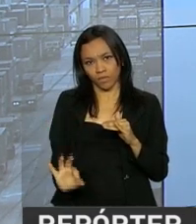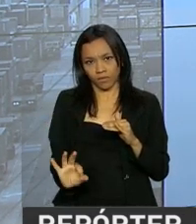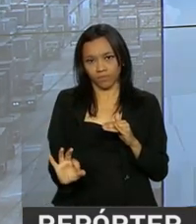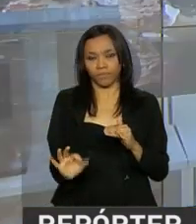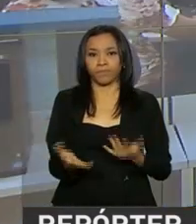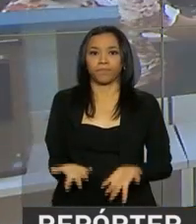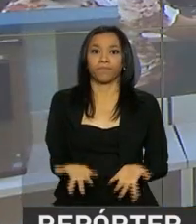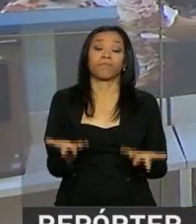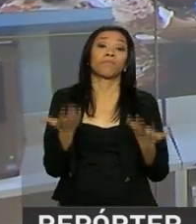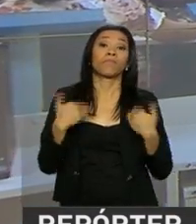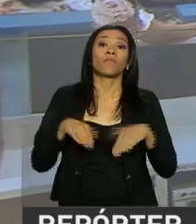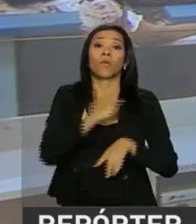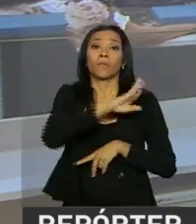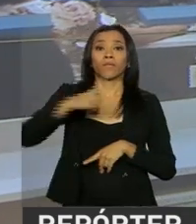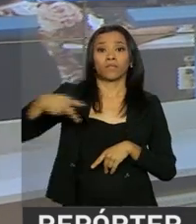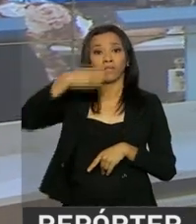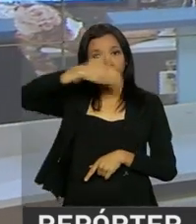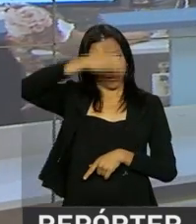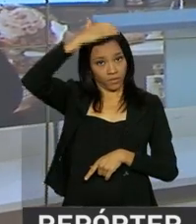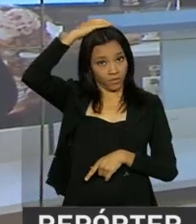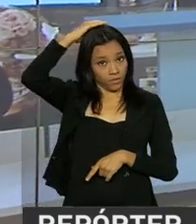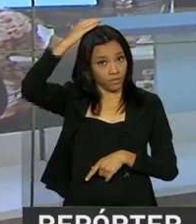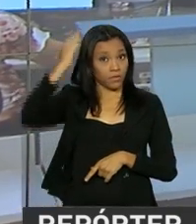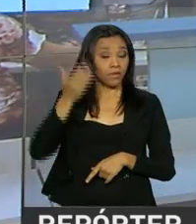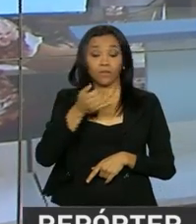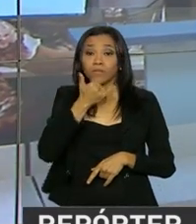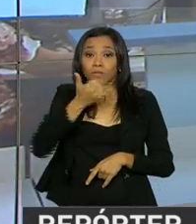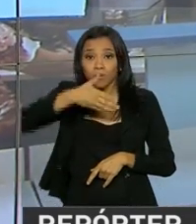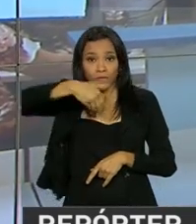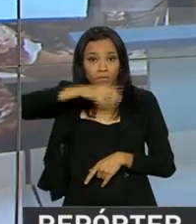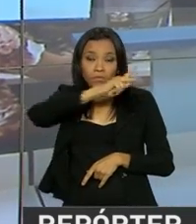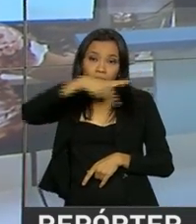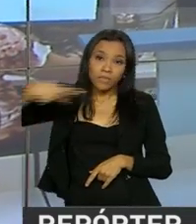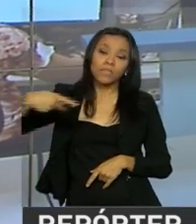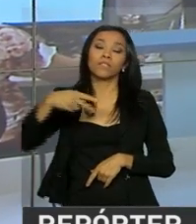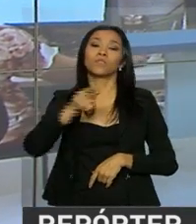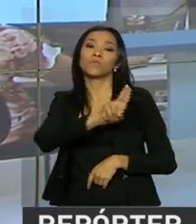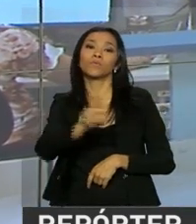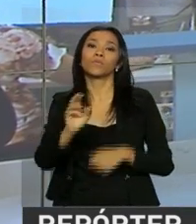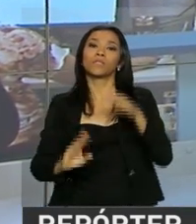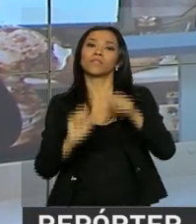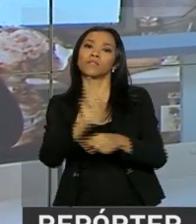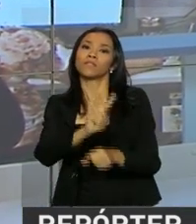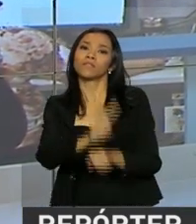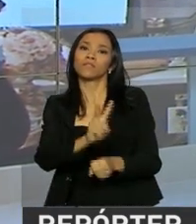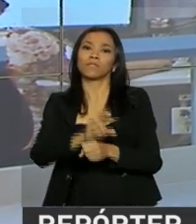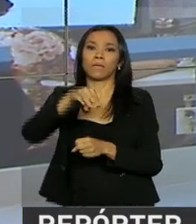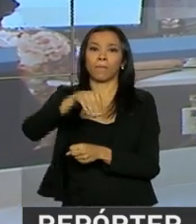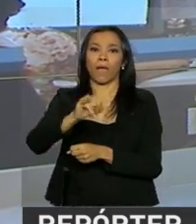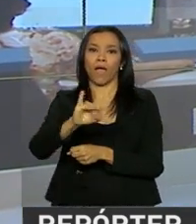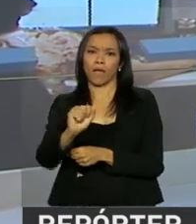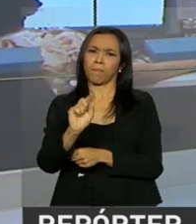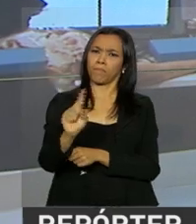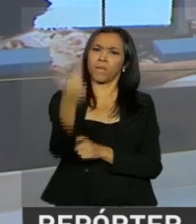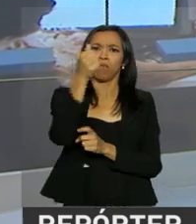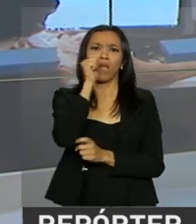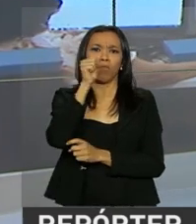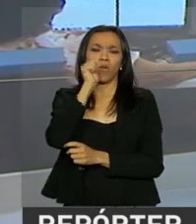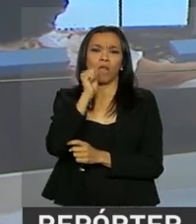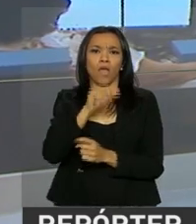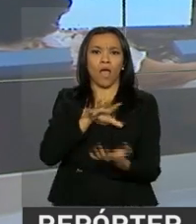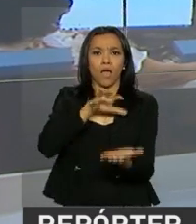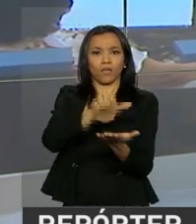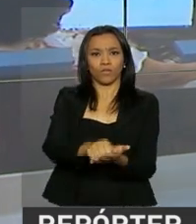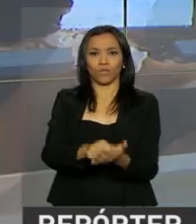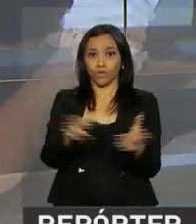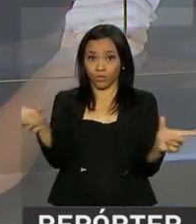8,37%. E o presidente interino Rodrigo Maia participou ontem da posse da primeira mulher a chegar à presidência do Superior